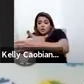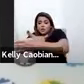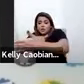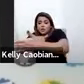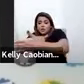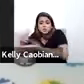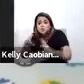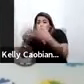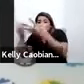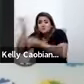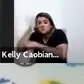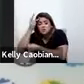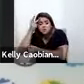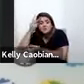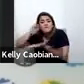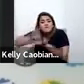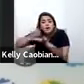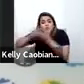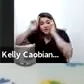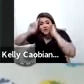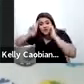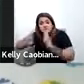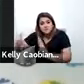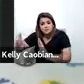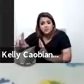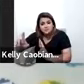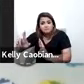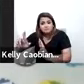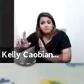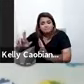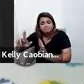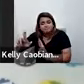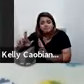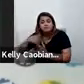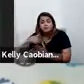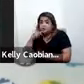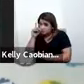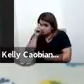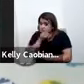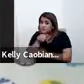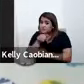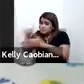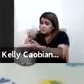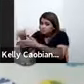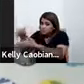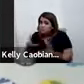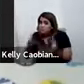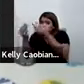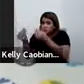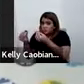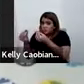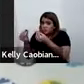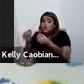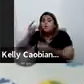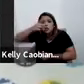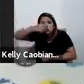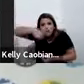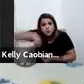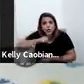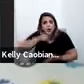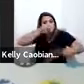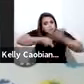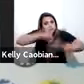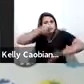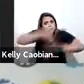forma muito complicada, né, para falar pouco aqui. E nós tivemos uma vitória